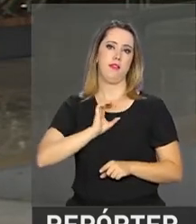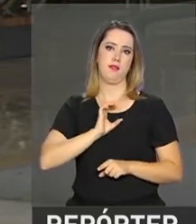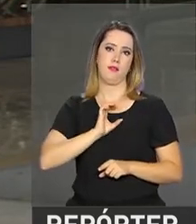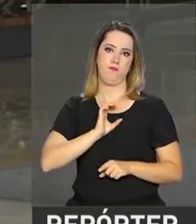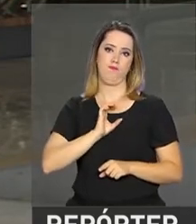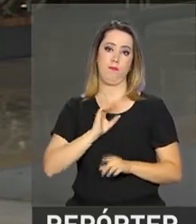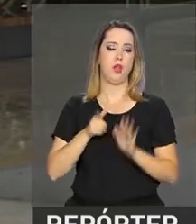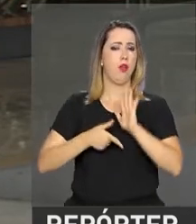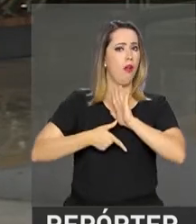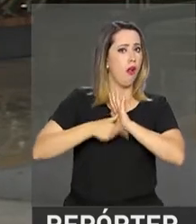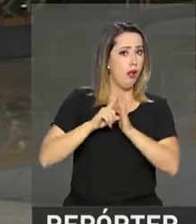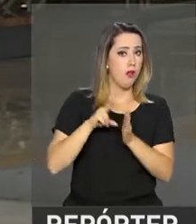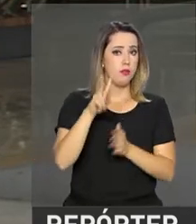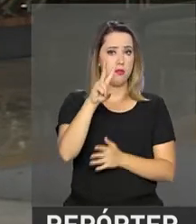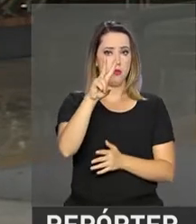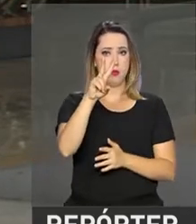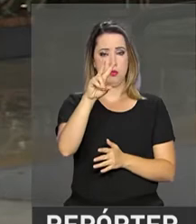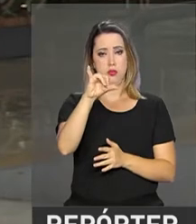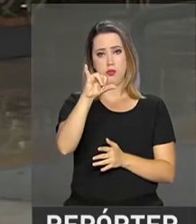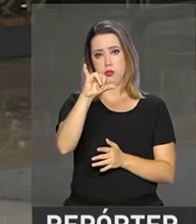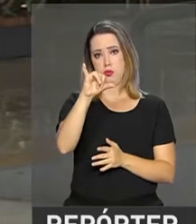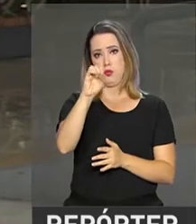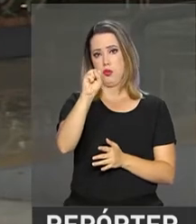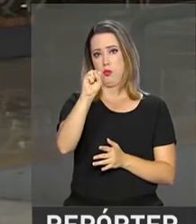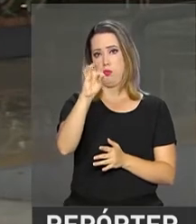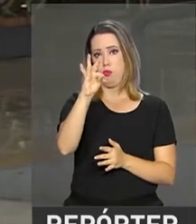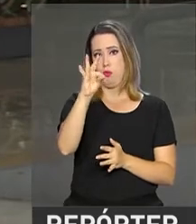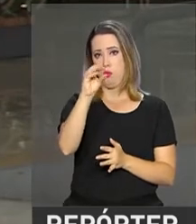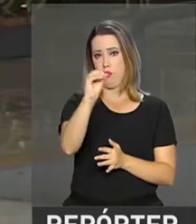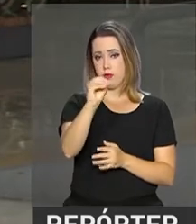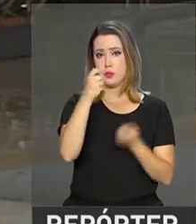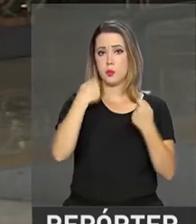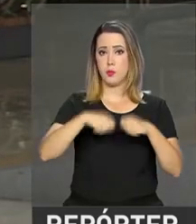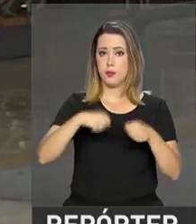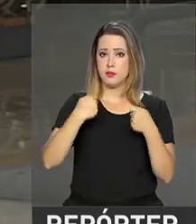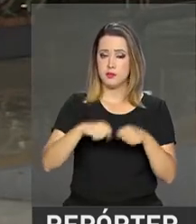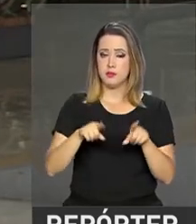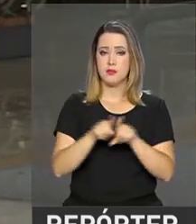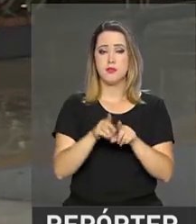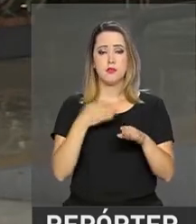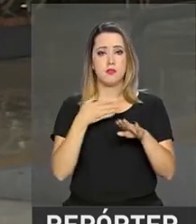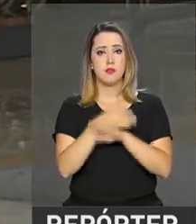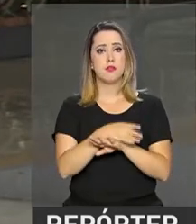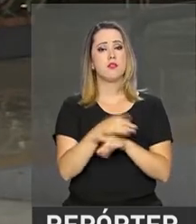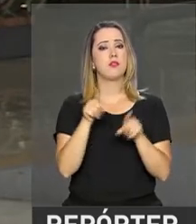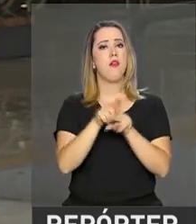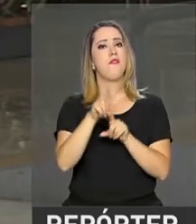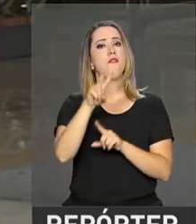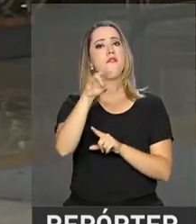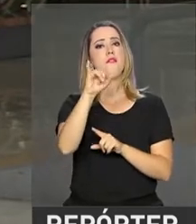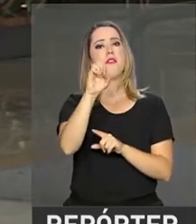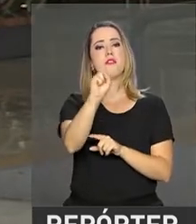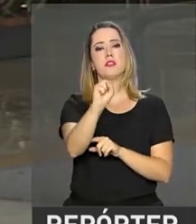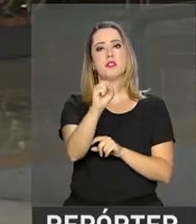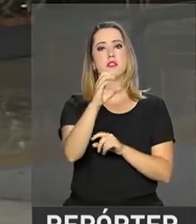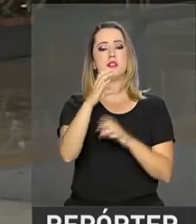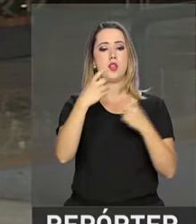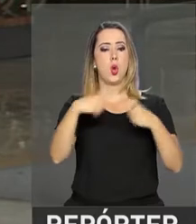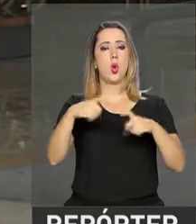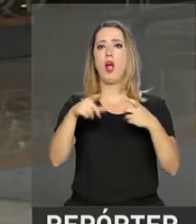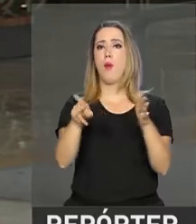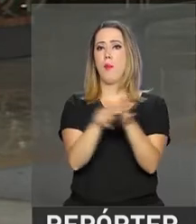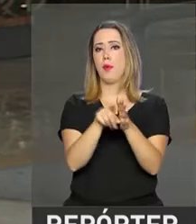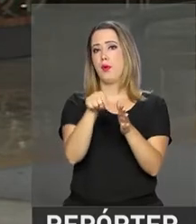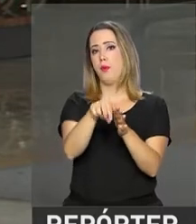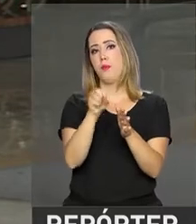Antes, os vistos de entrada no país eram solicitados através do Visa Centers e consulados brasileiros. Agora, com